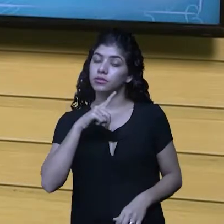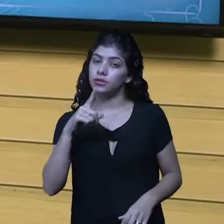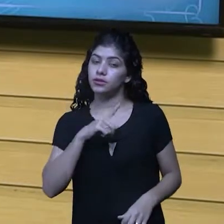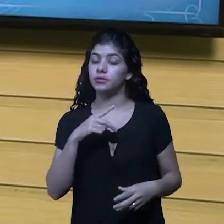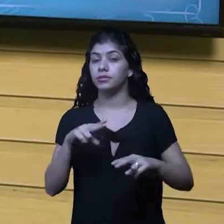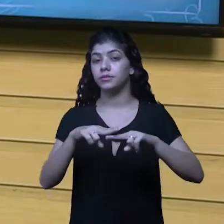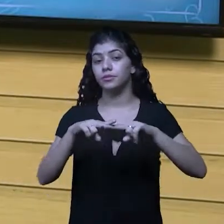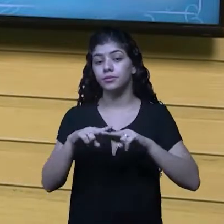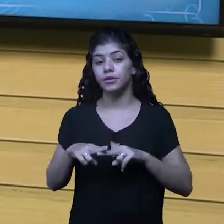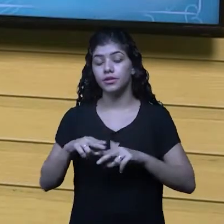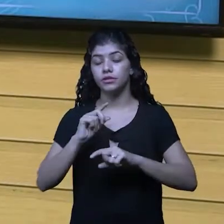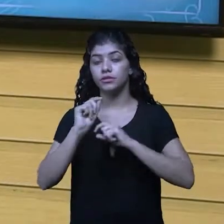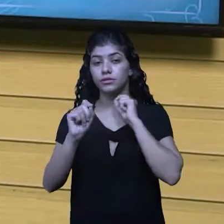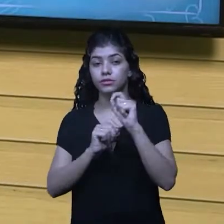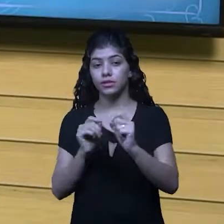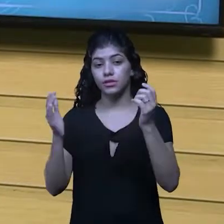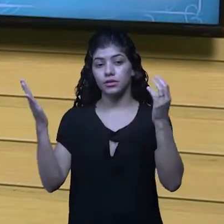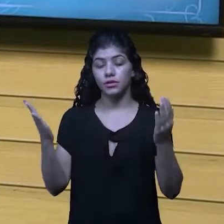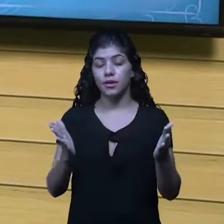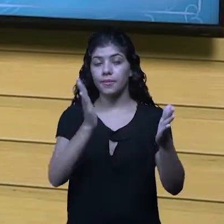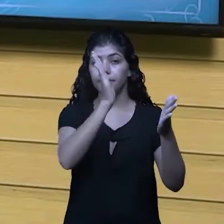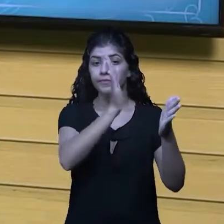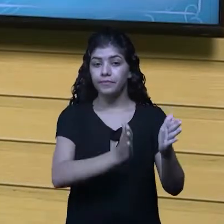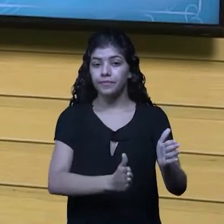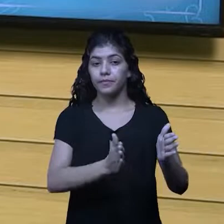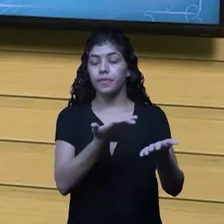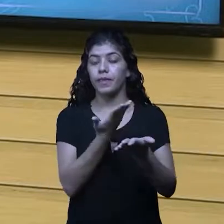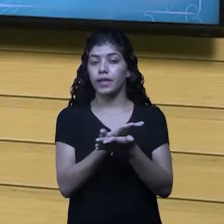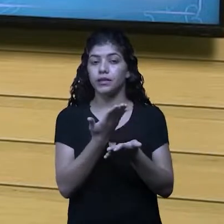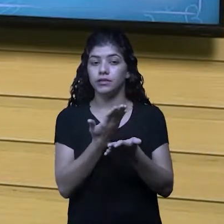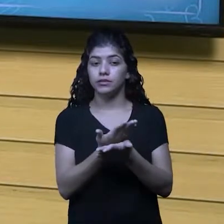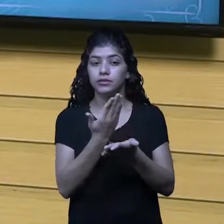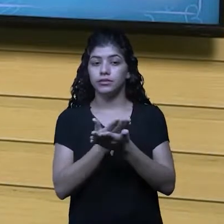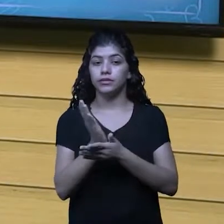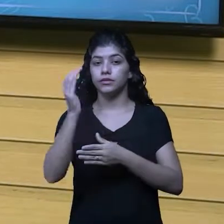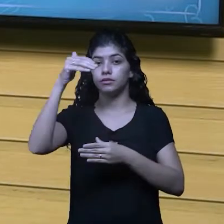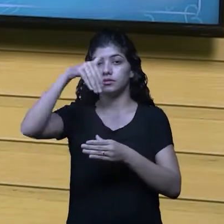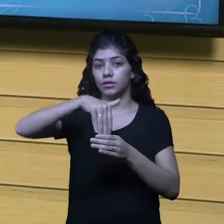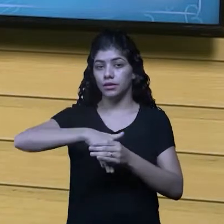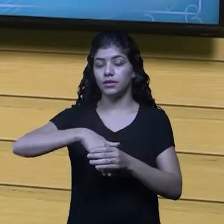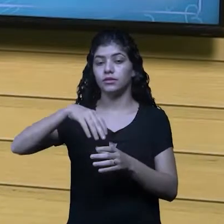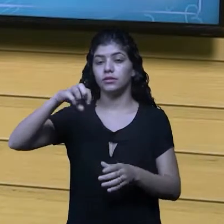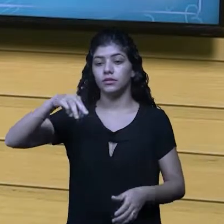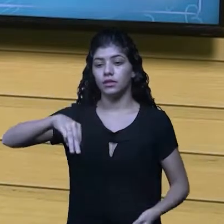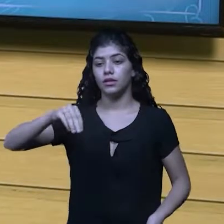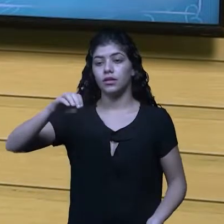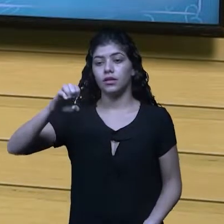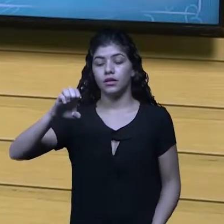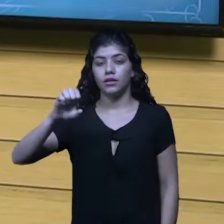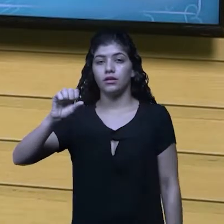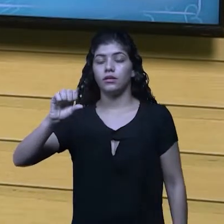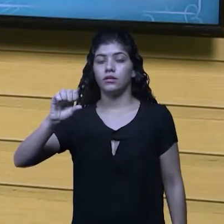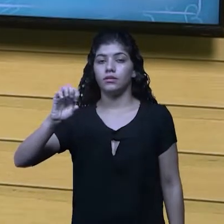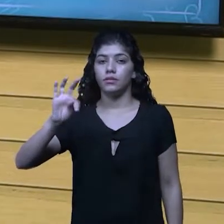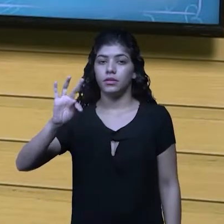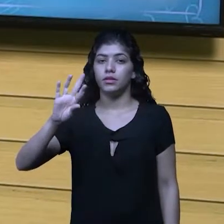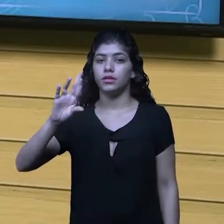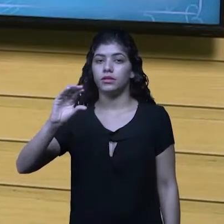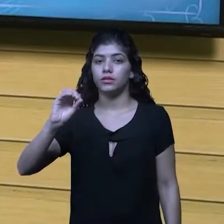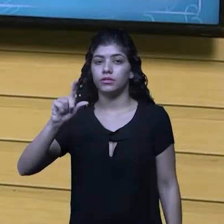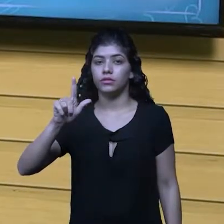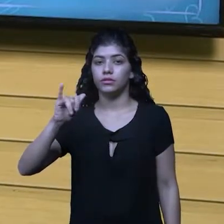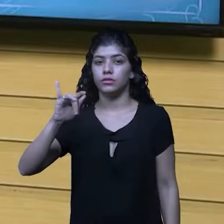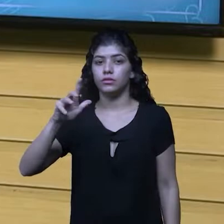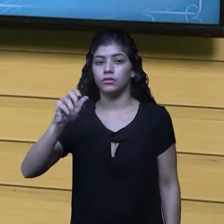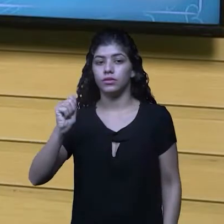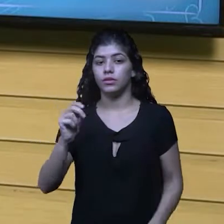isso é que estamos vendo essa parte de estatística dentro da metrologia. Por quê? Nós vamos sim pegar